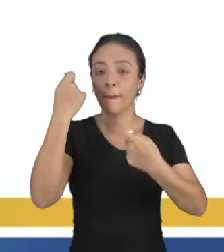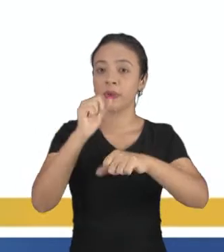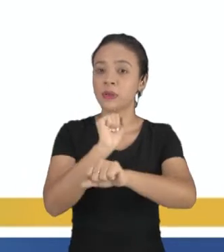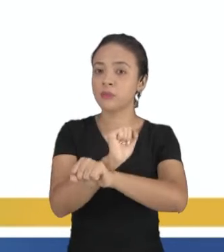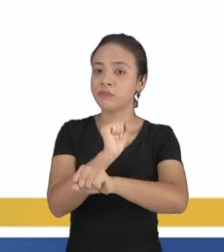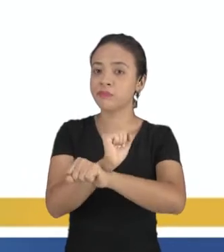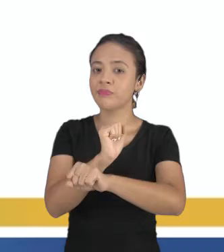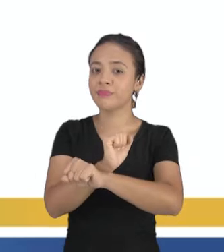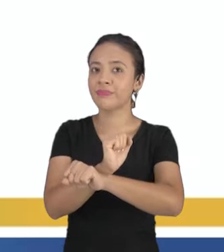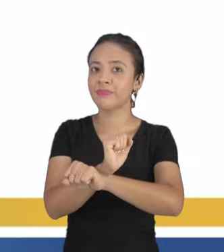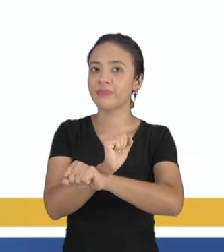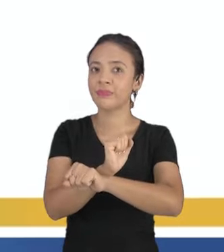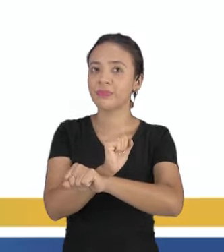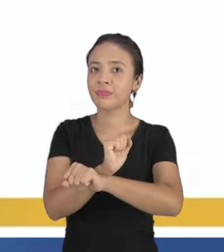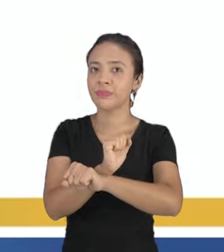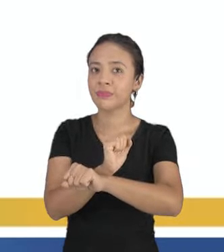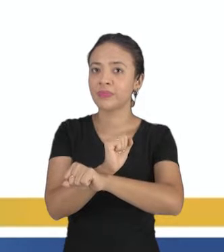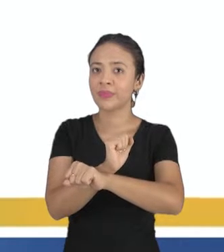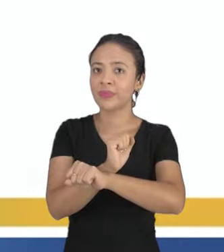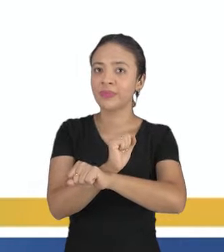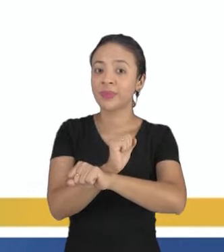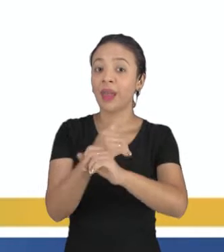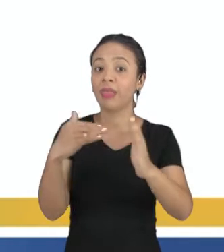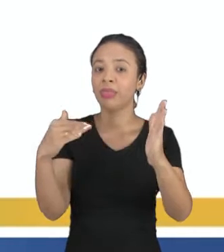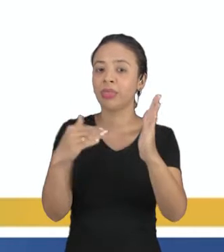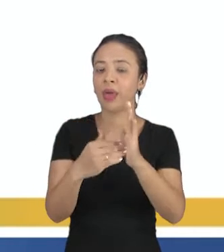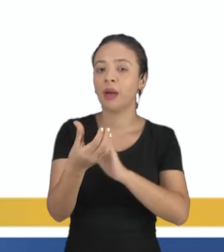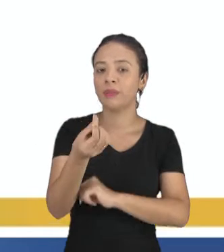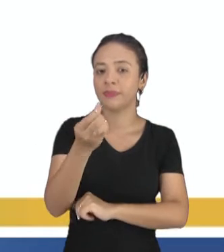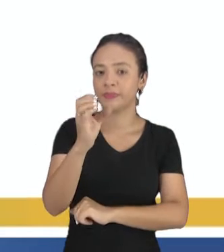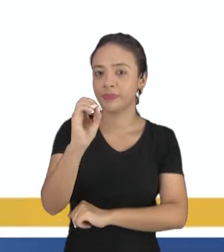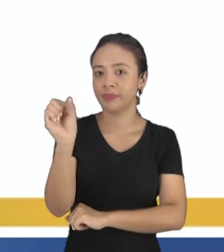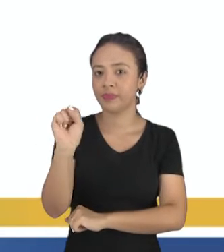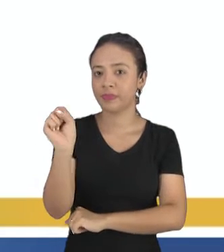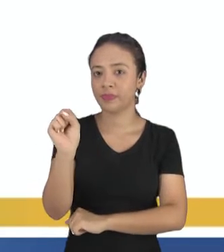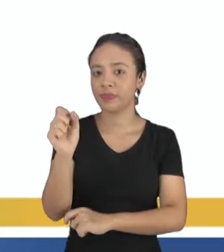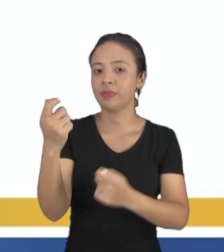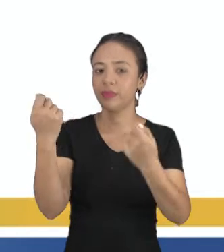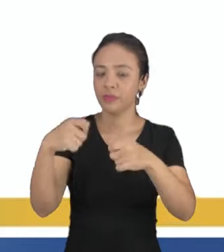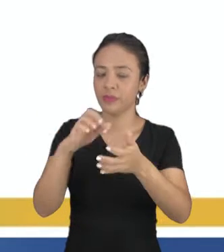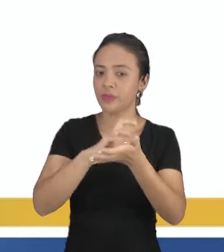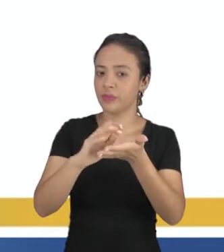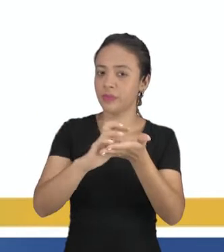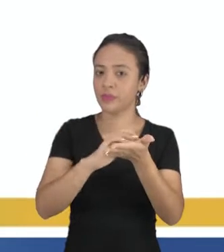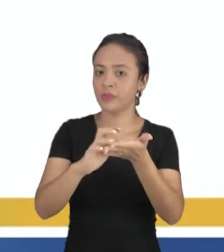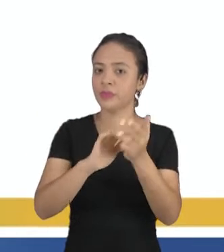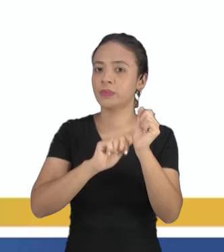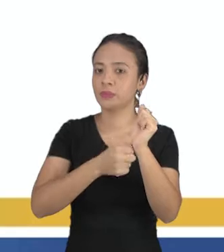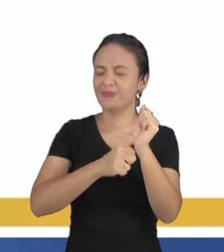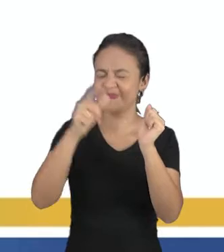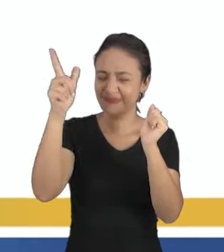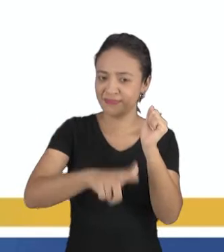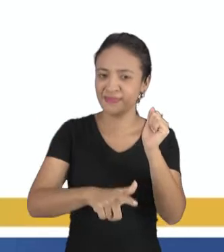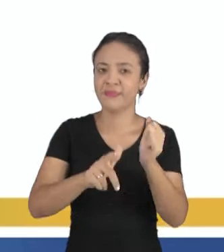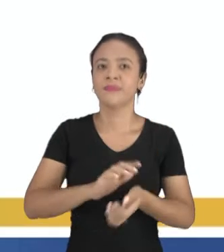aí no máximo na questão, ele vai dizer no máximo 60 segundos para digitar o código